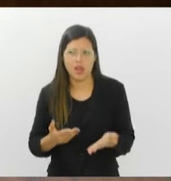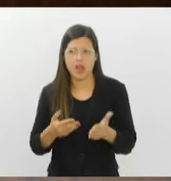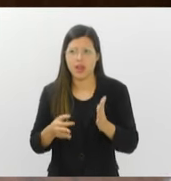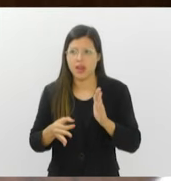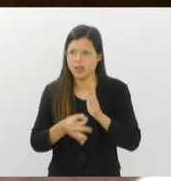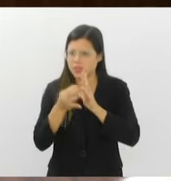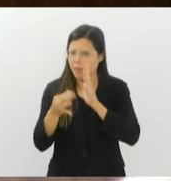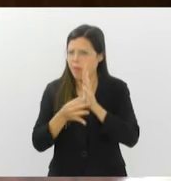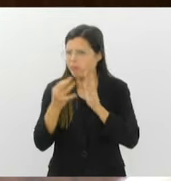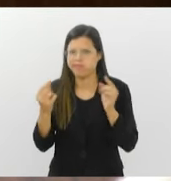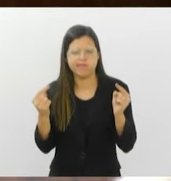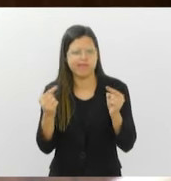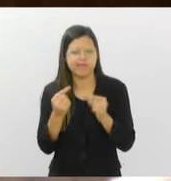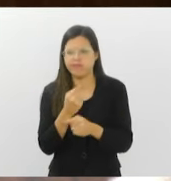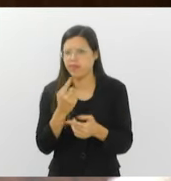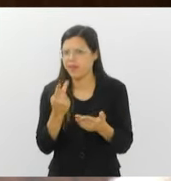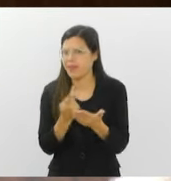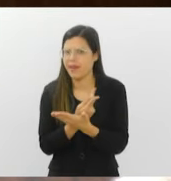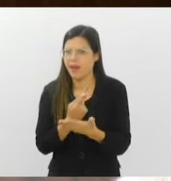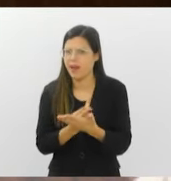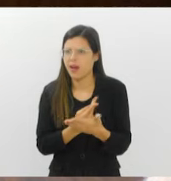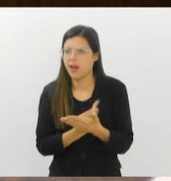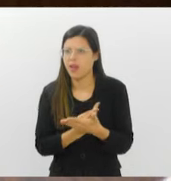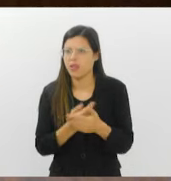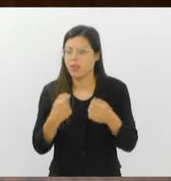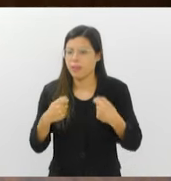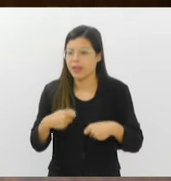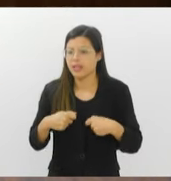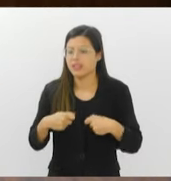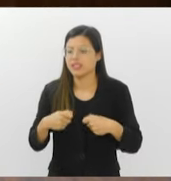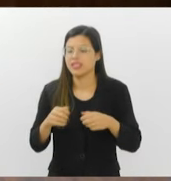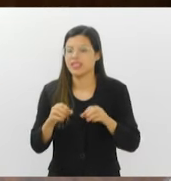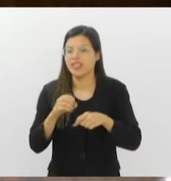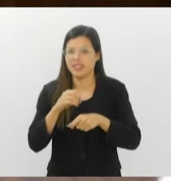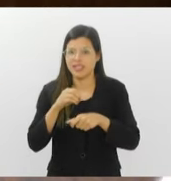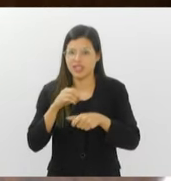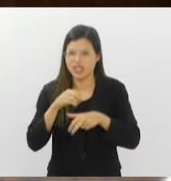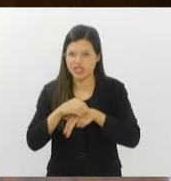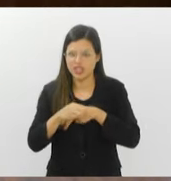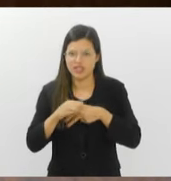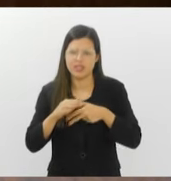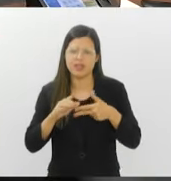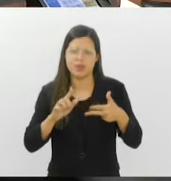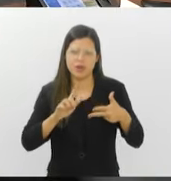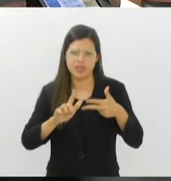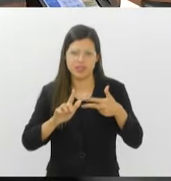está correto. O parecer é pela TIS, indicação simples.